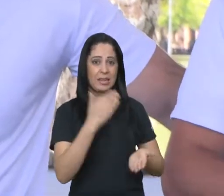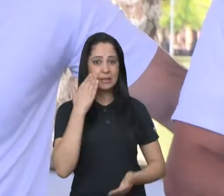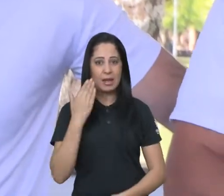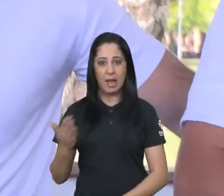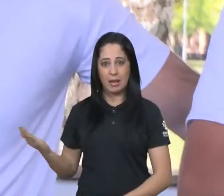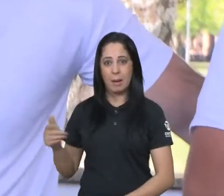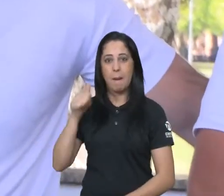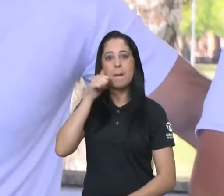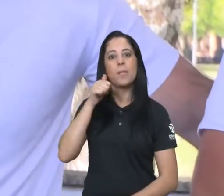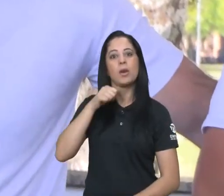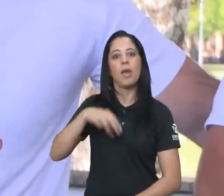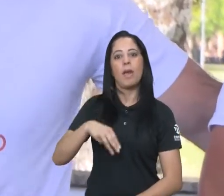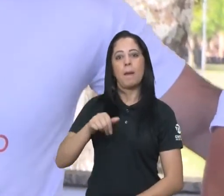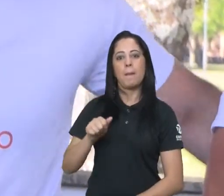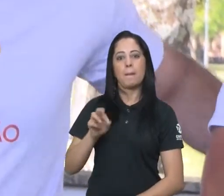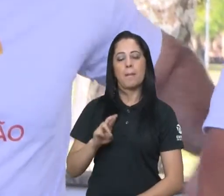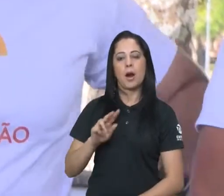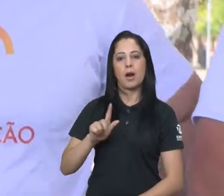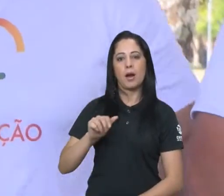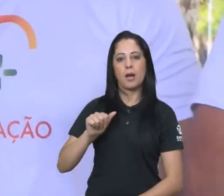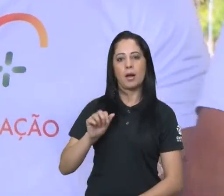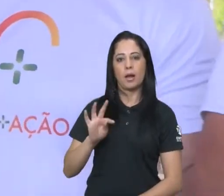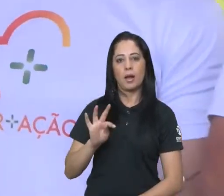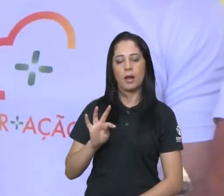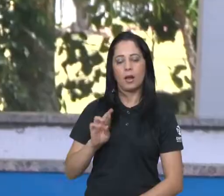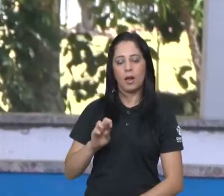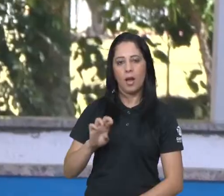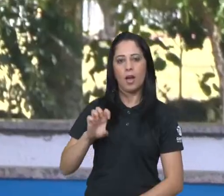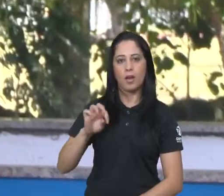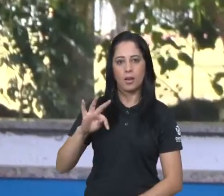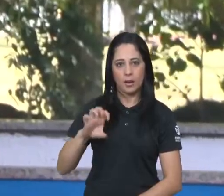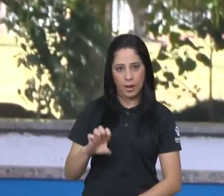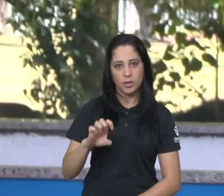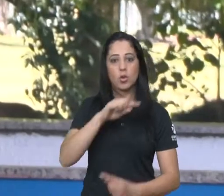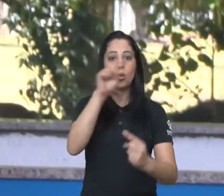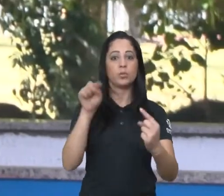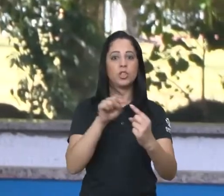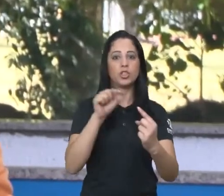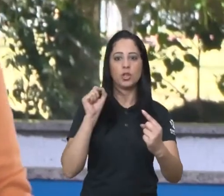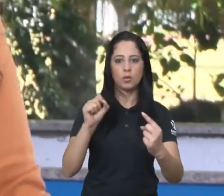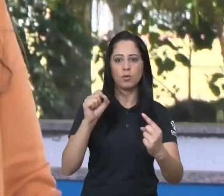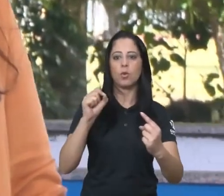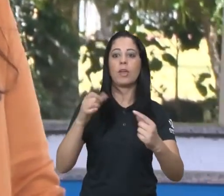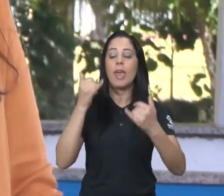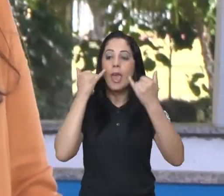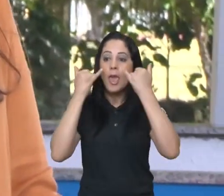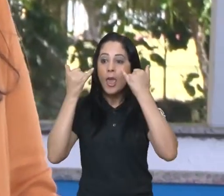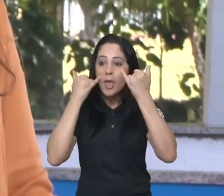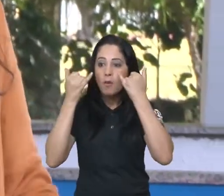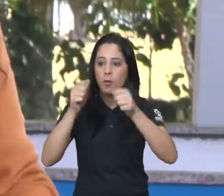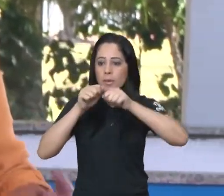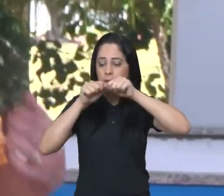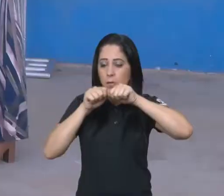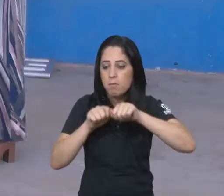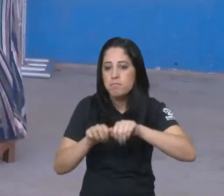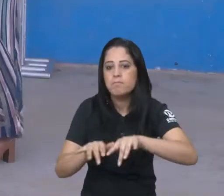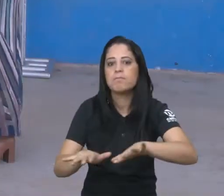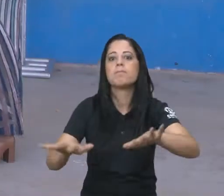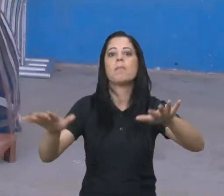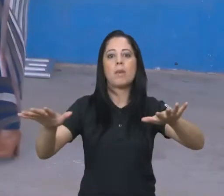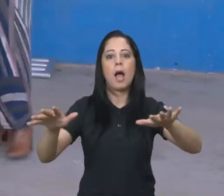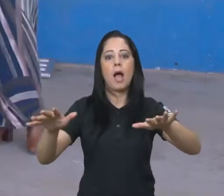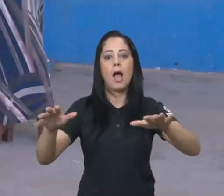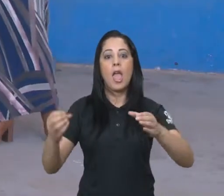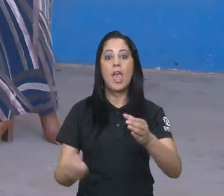A secretária de Saúde da cidade, Margarete Correia, conta que o objetivo é multiplicar o conhecimento e criar